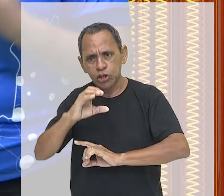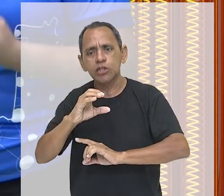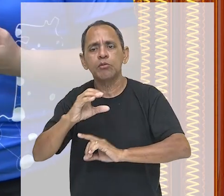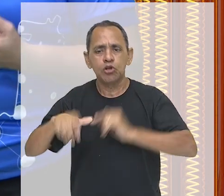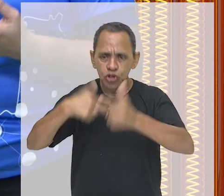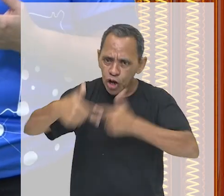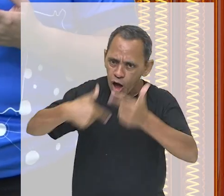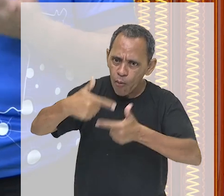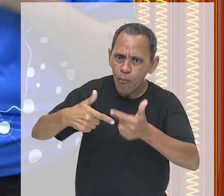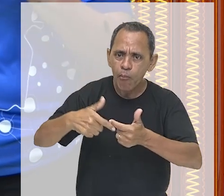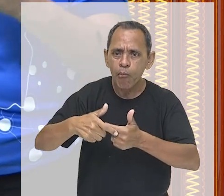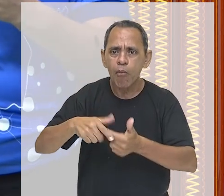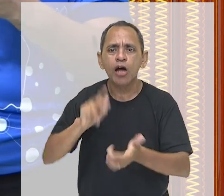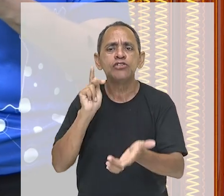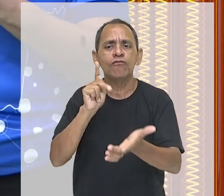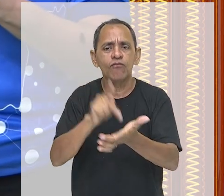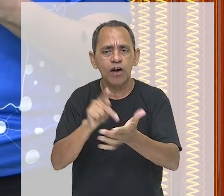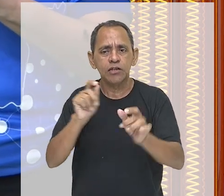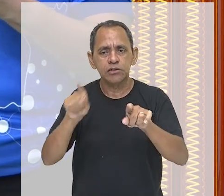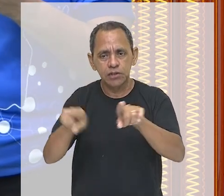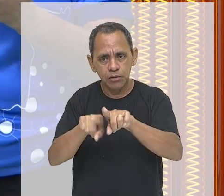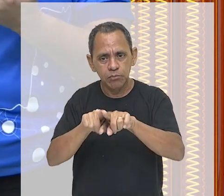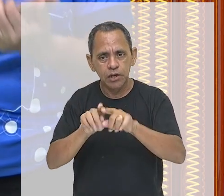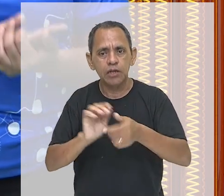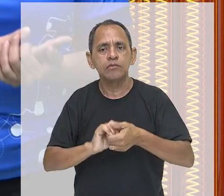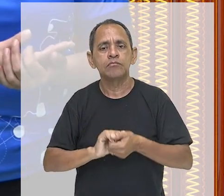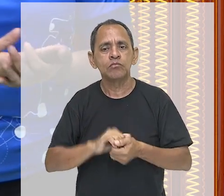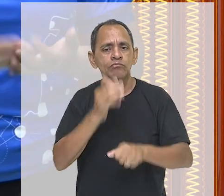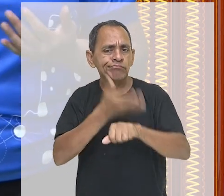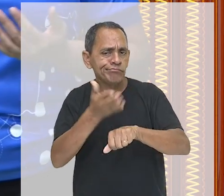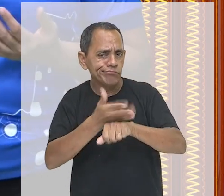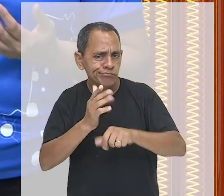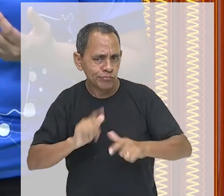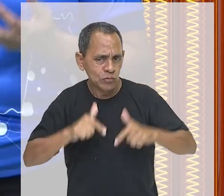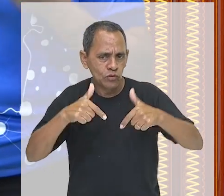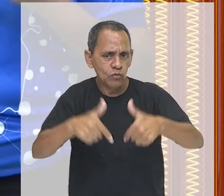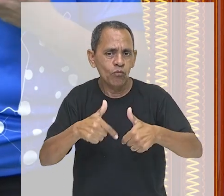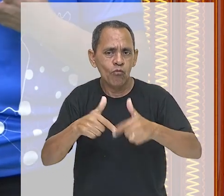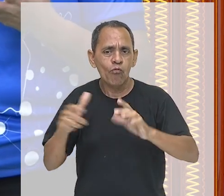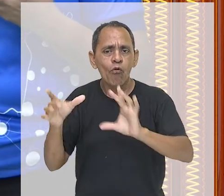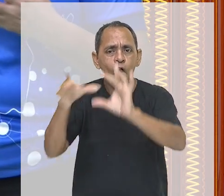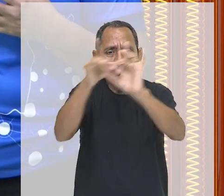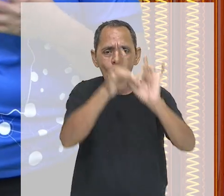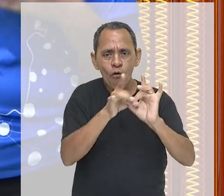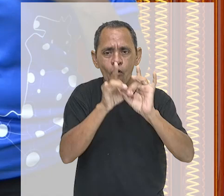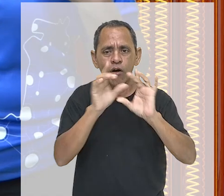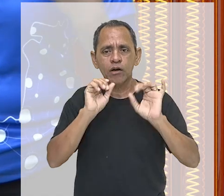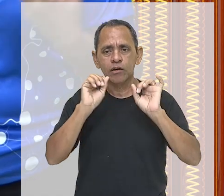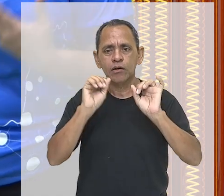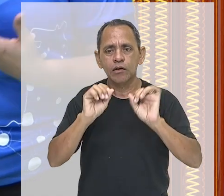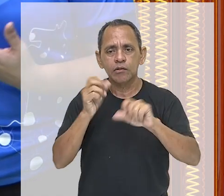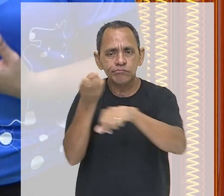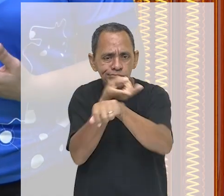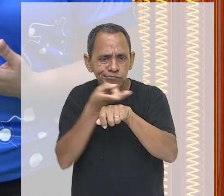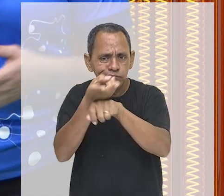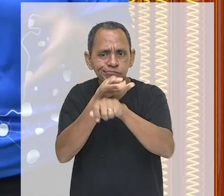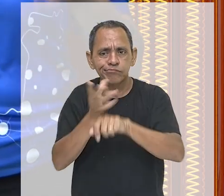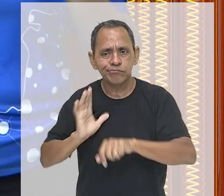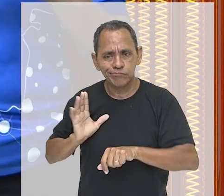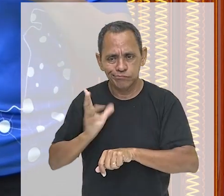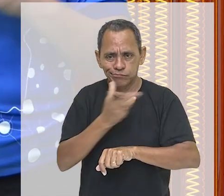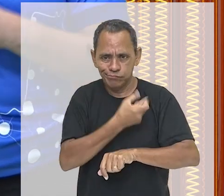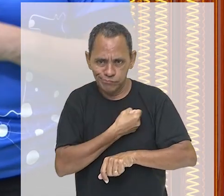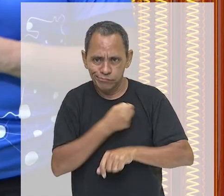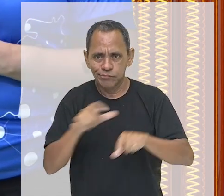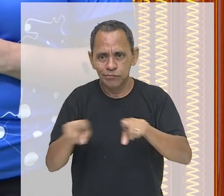também honesto, né? Praticando aí essas atividades e muitas vezes vinculado ao quê? a busca para a sua salvação,